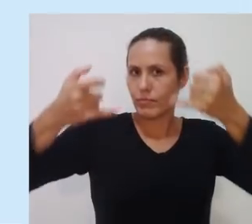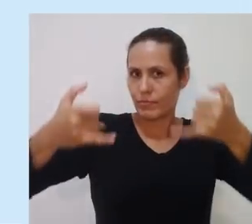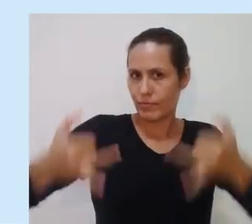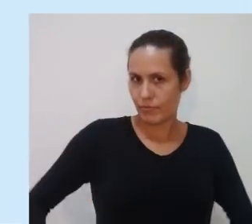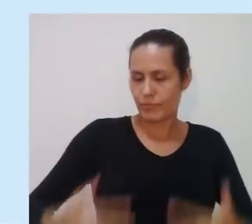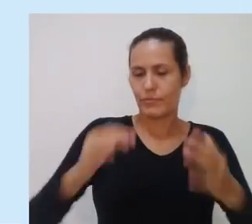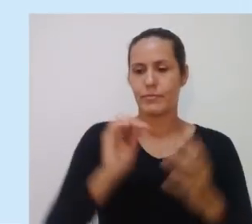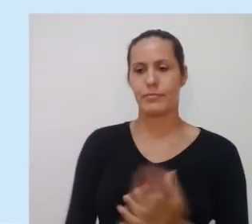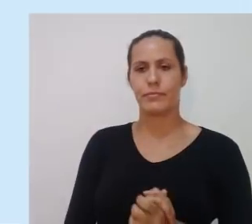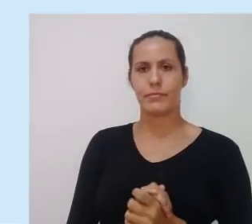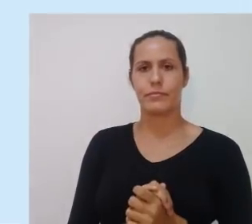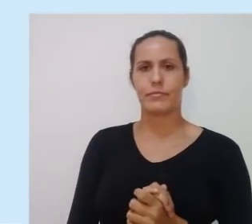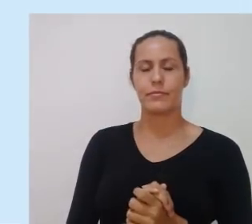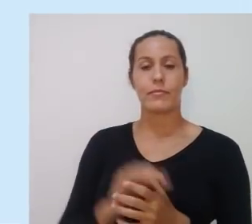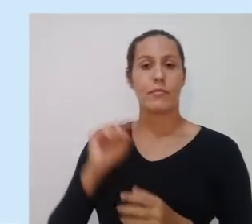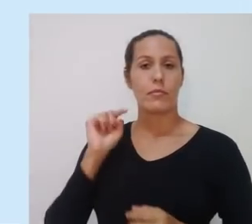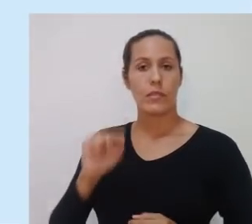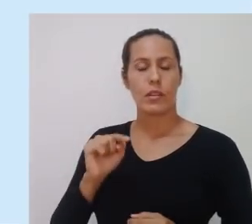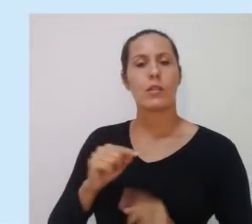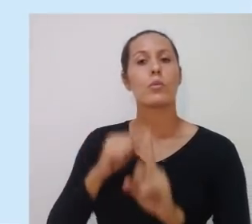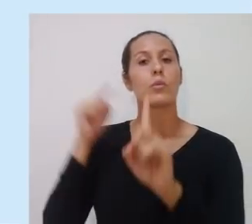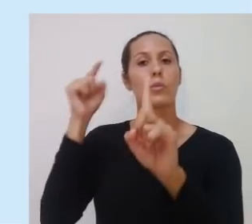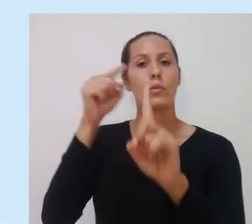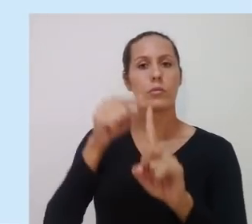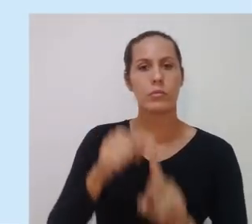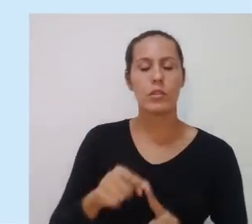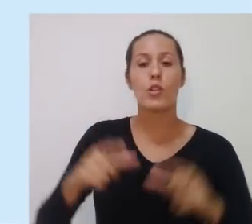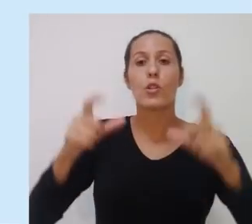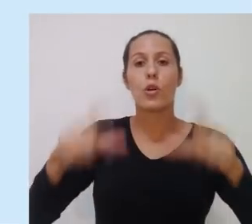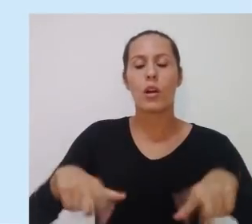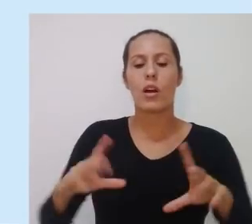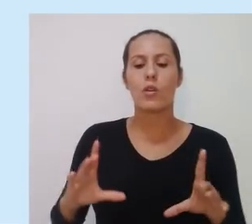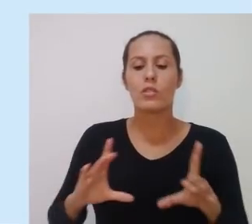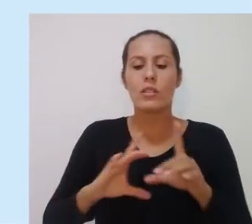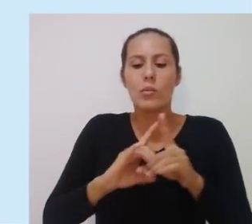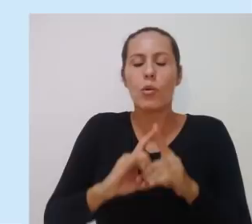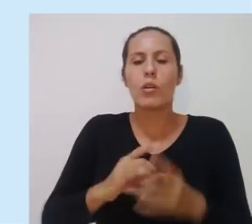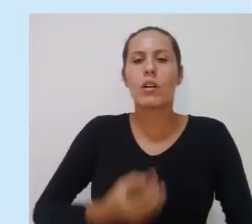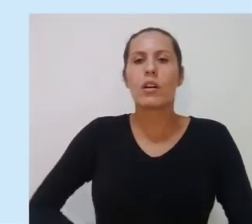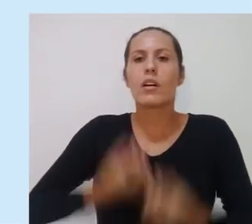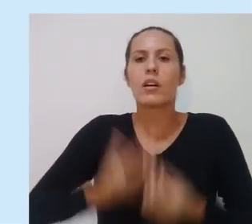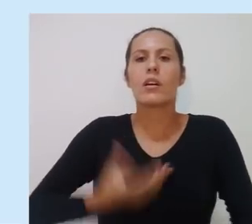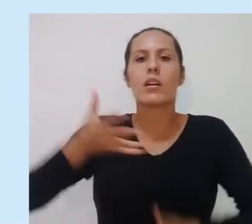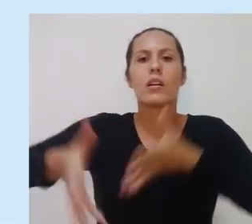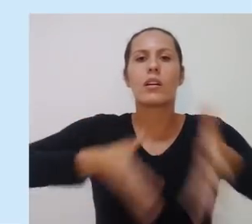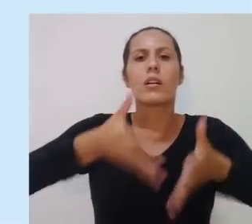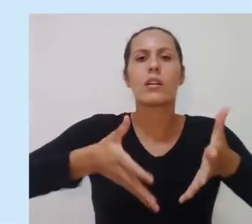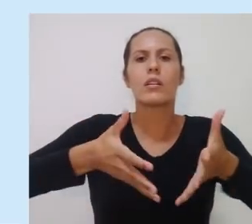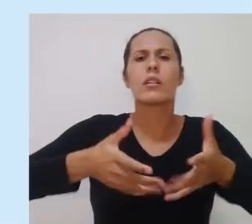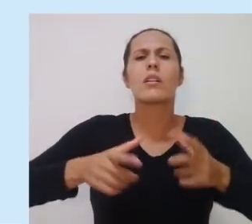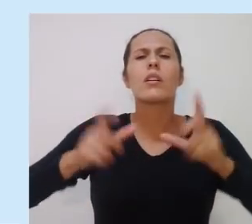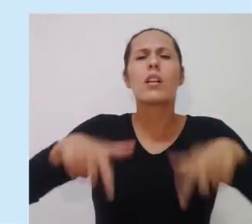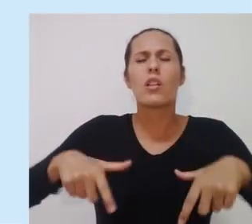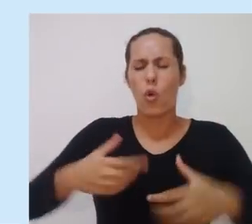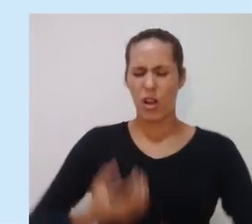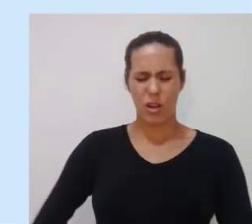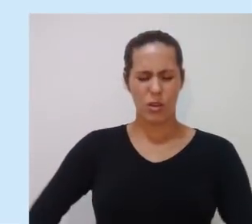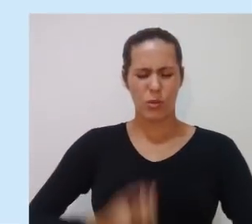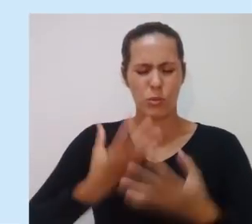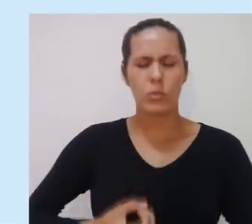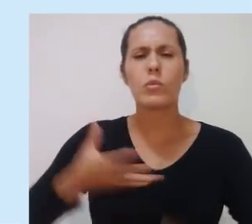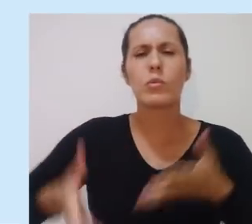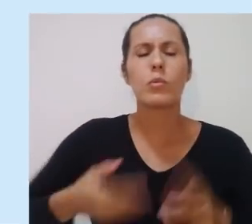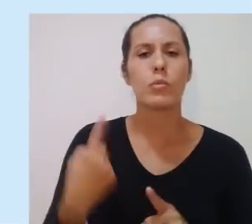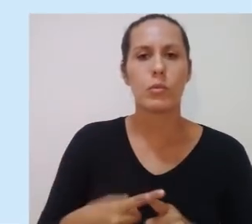é bom deixar bem explicado. E olha o que aparece na tela. Busca provocar espaços democráticos de expressão. Por